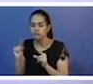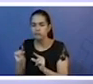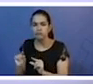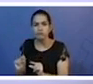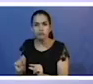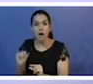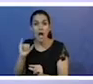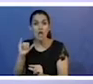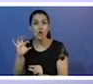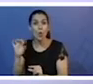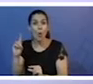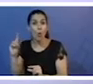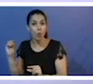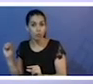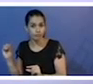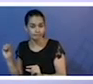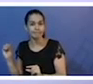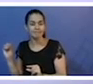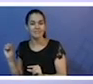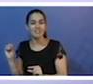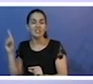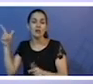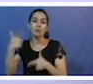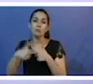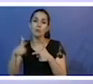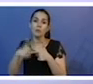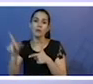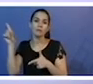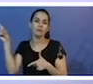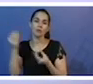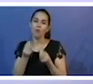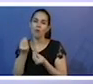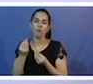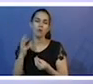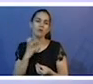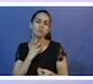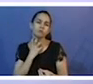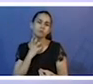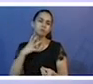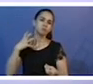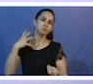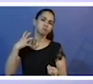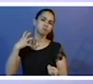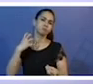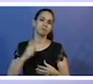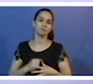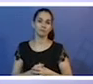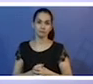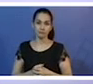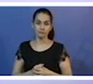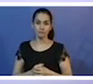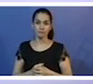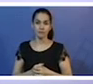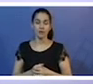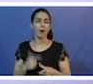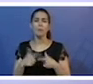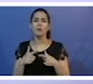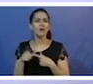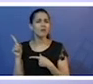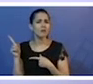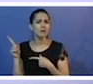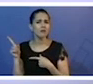e apresentar problemas como o bócio, né, que a gente chama de papo, que é causado por